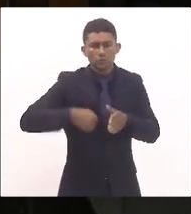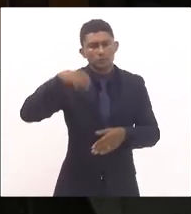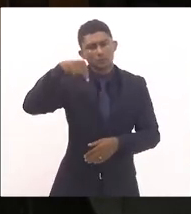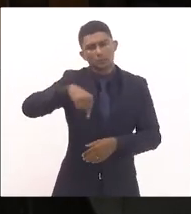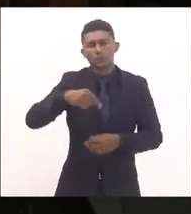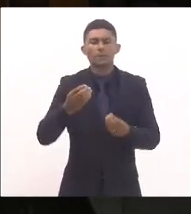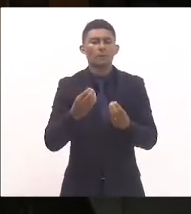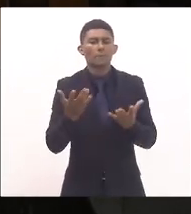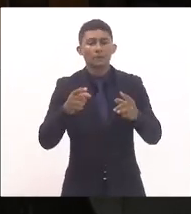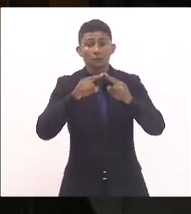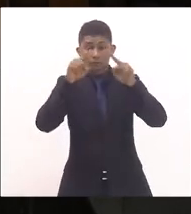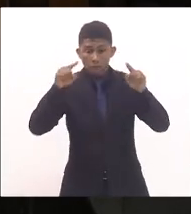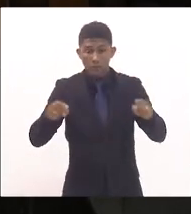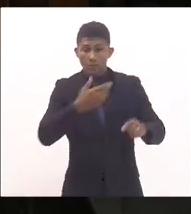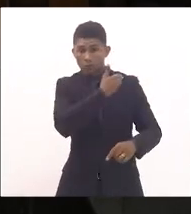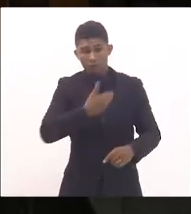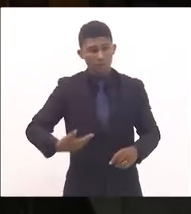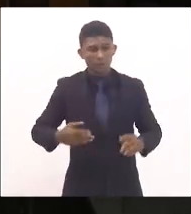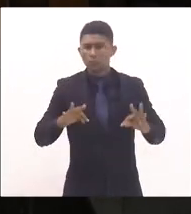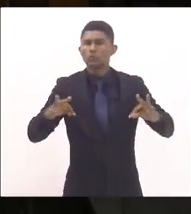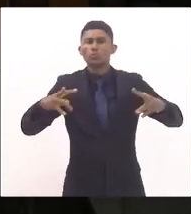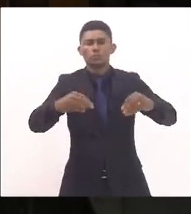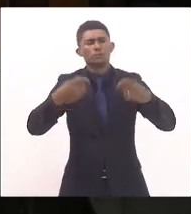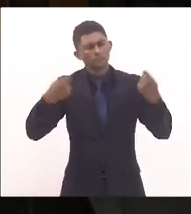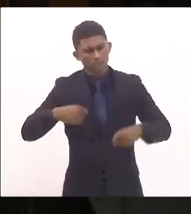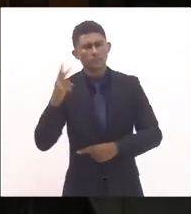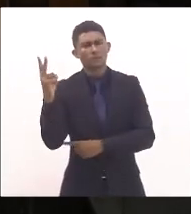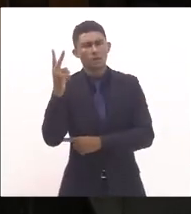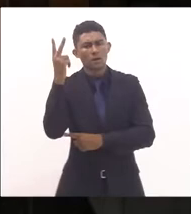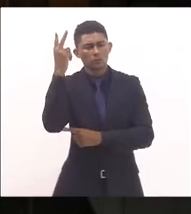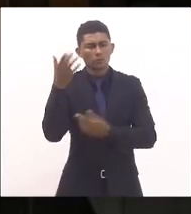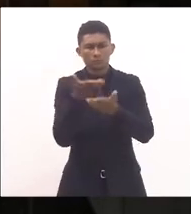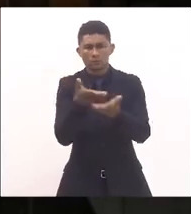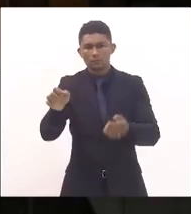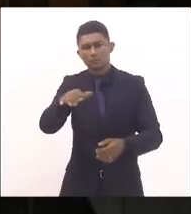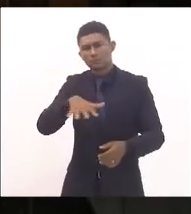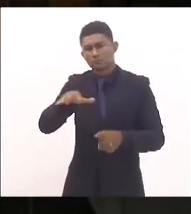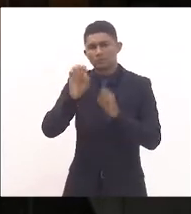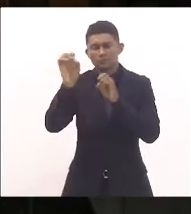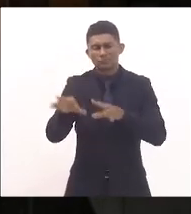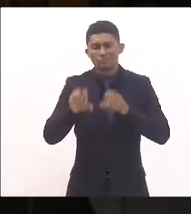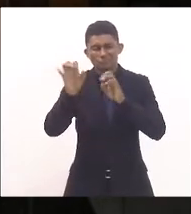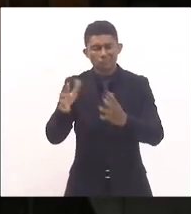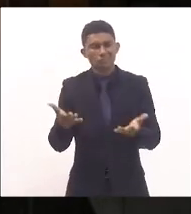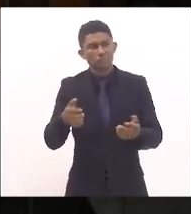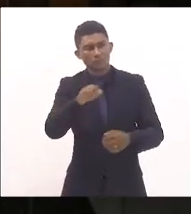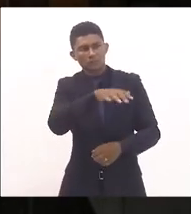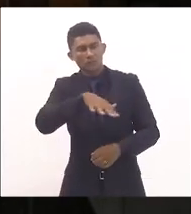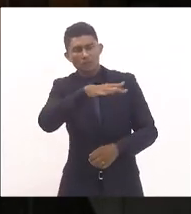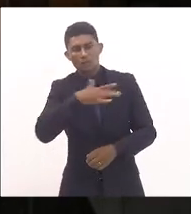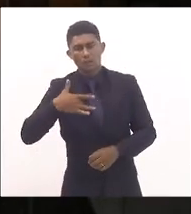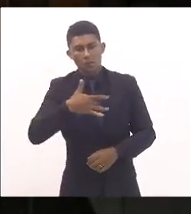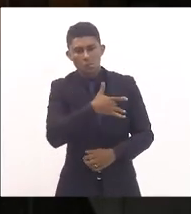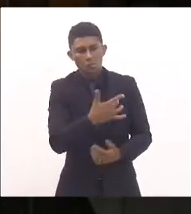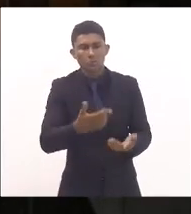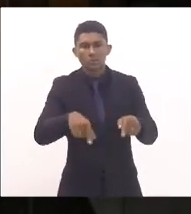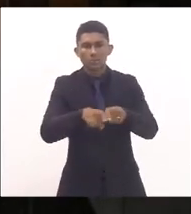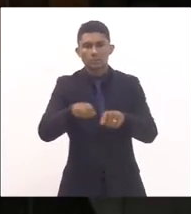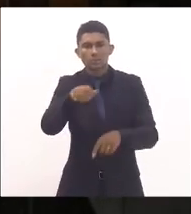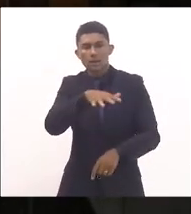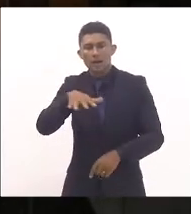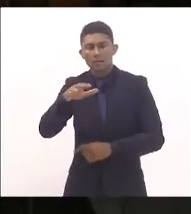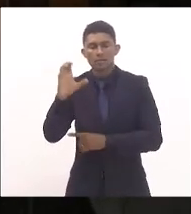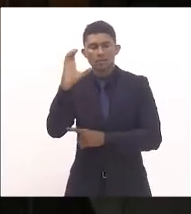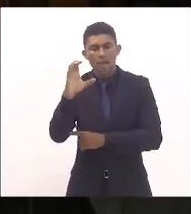servidores públicos sejam valorizados. Servidores da educação, servidores da saúde, da ciência e tecnologia. Isso não é um detalhe, deputado